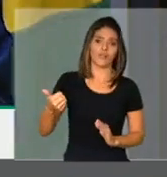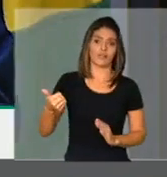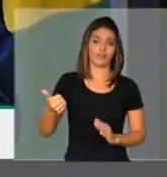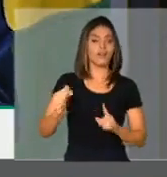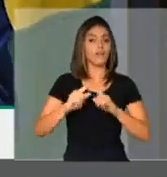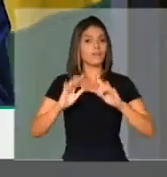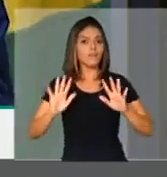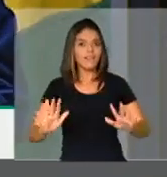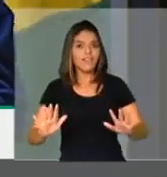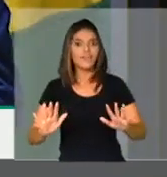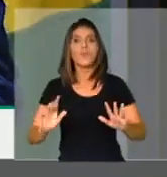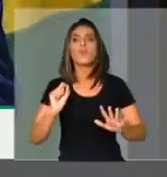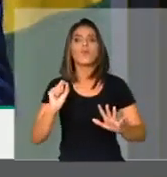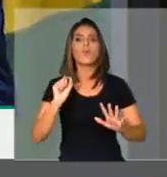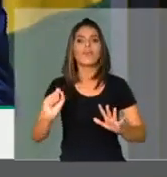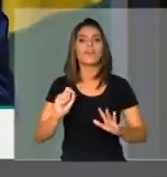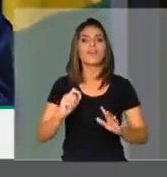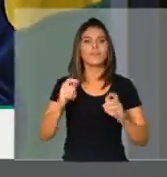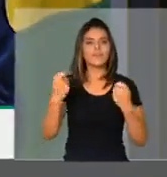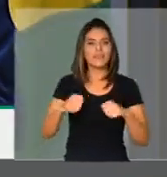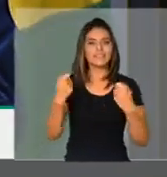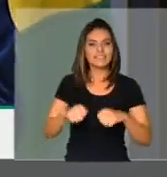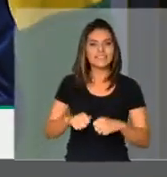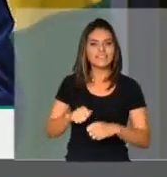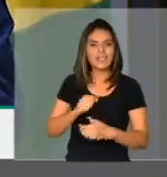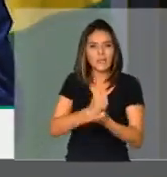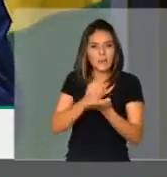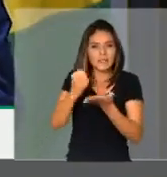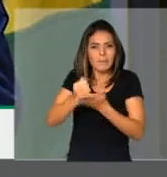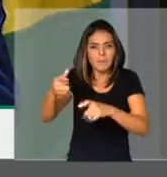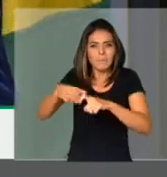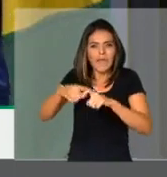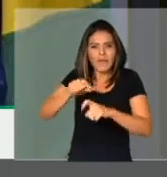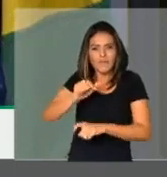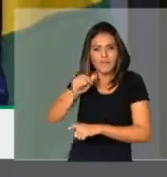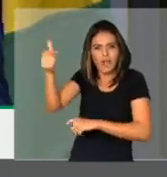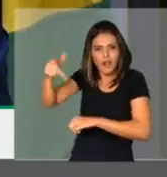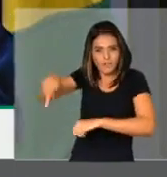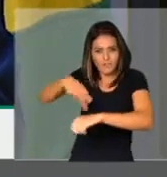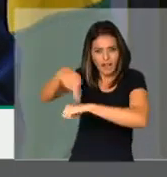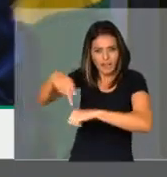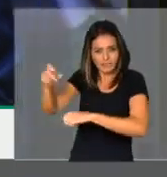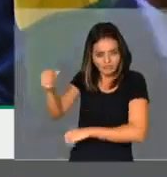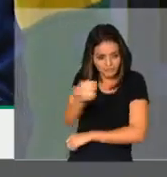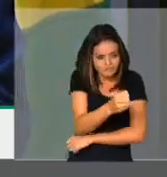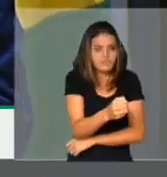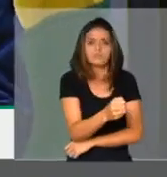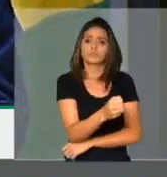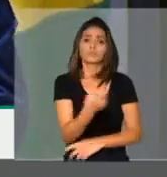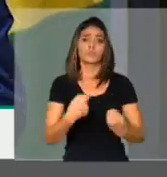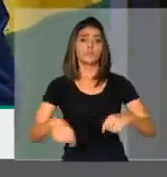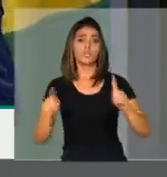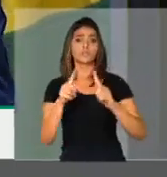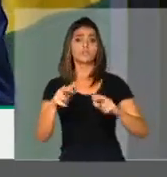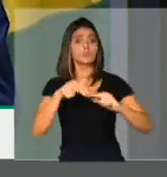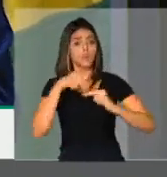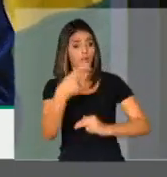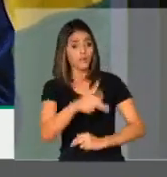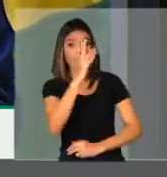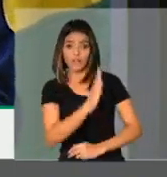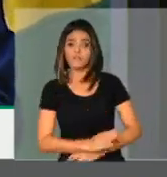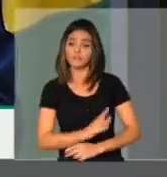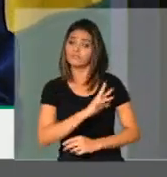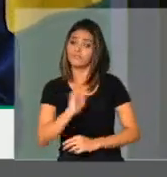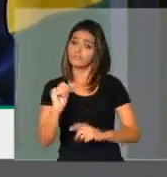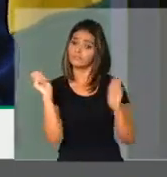mais precisar importar médicos, porque aqui nós já vamos ter médico suficiente. O